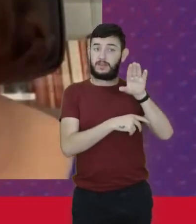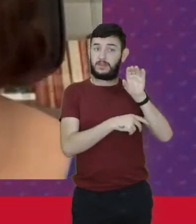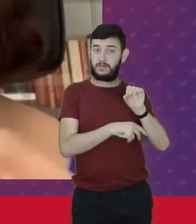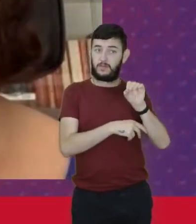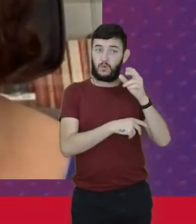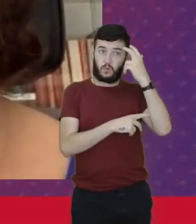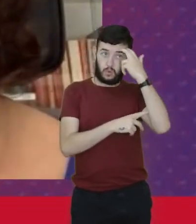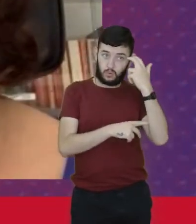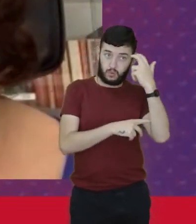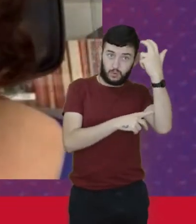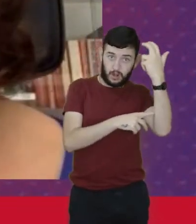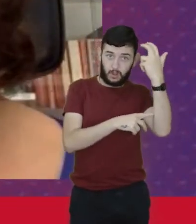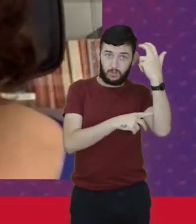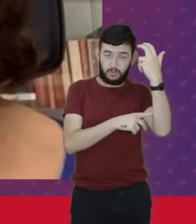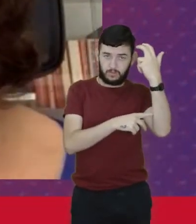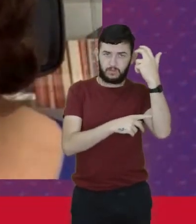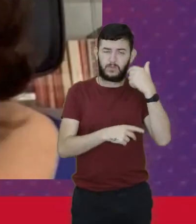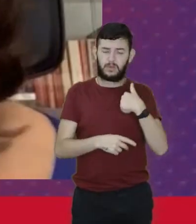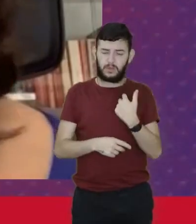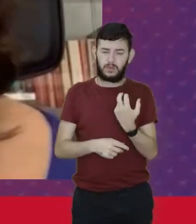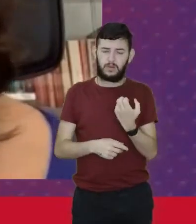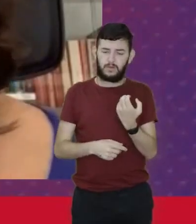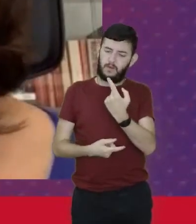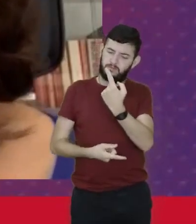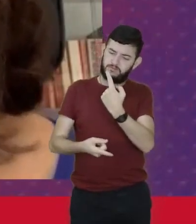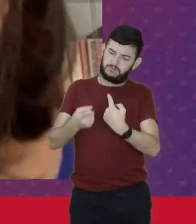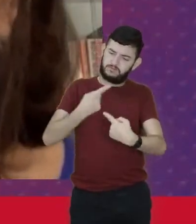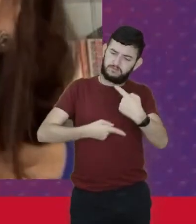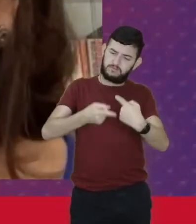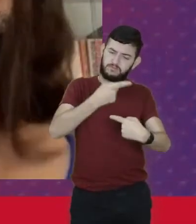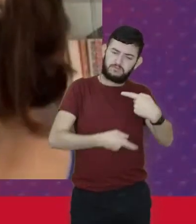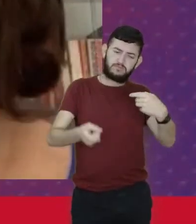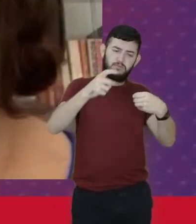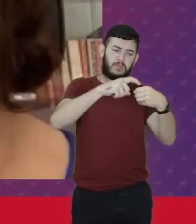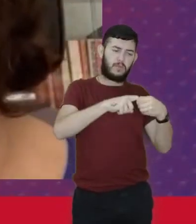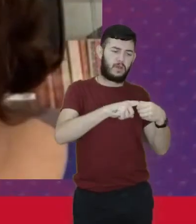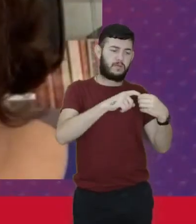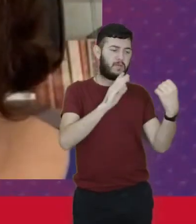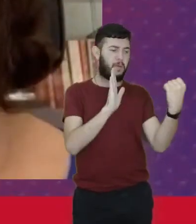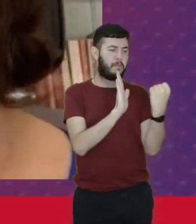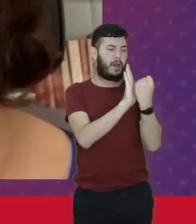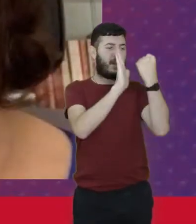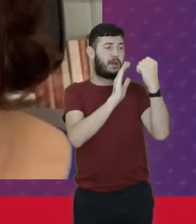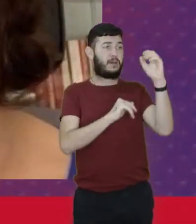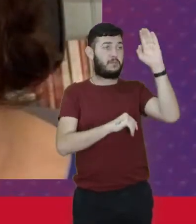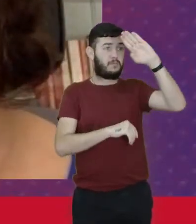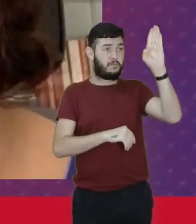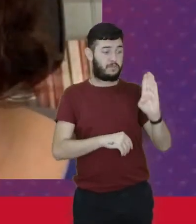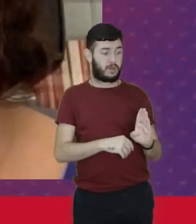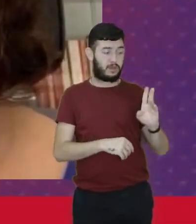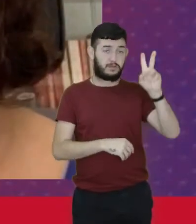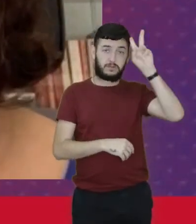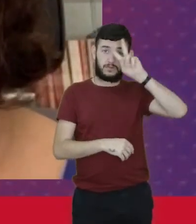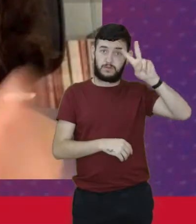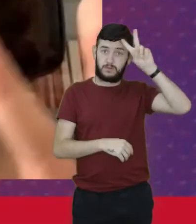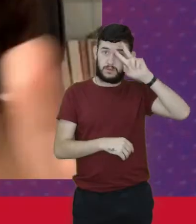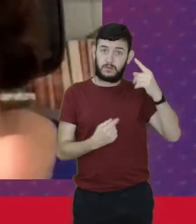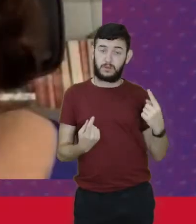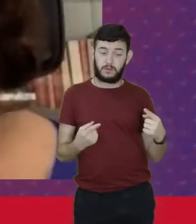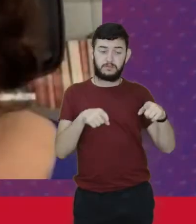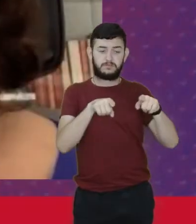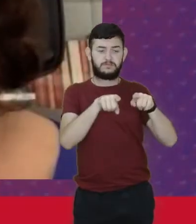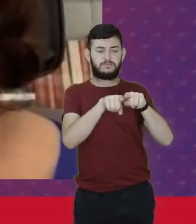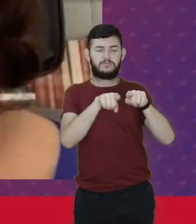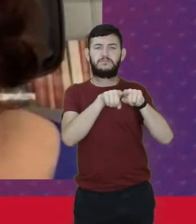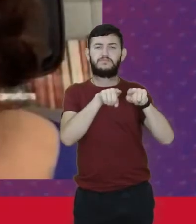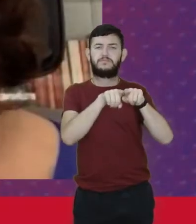quero retomar isso porque isso tem um lastro na história brasileira e tem um lastro também